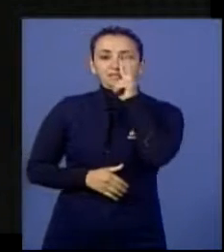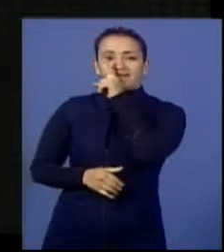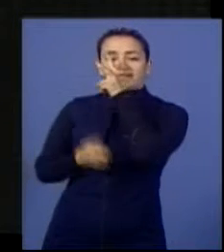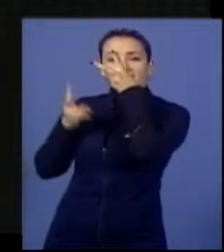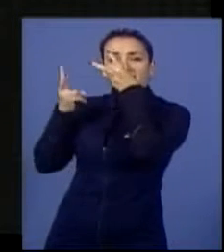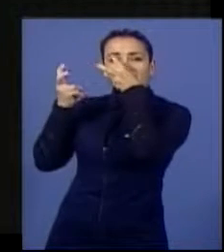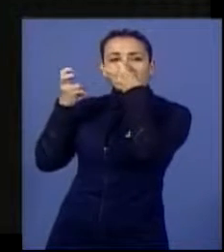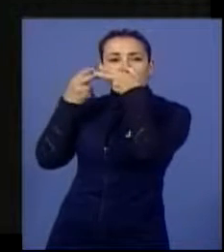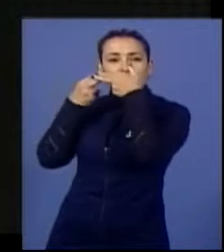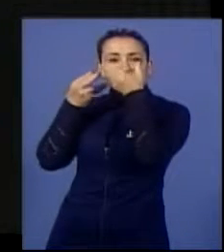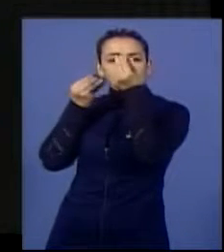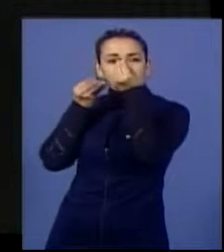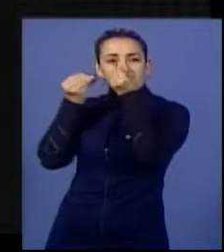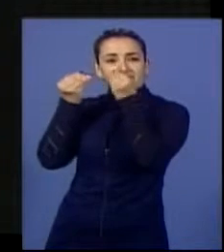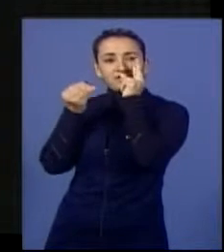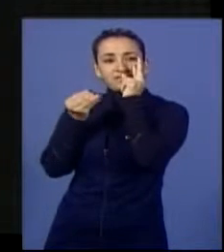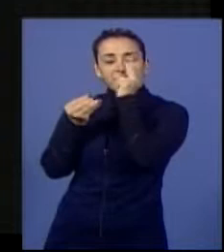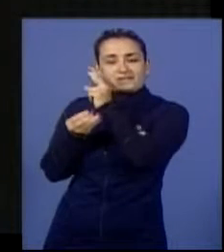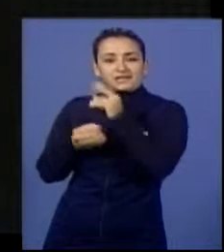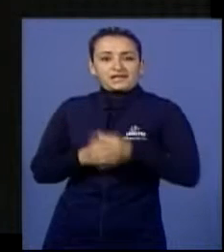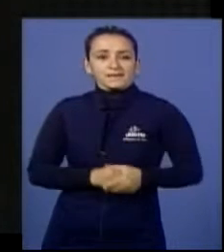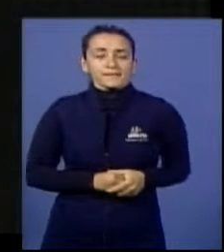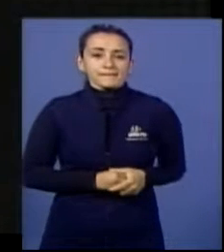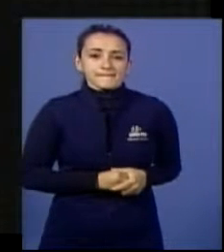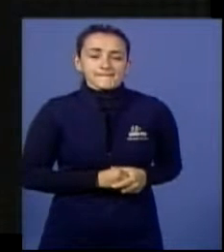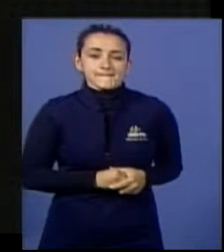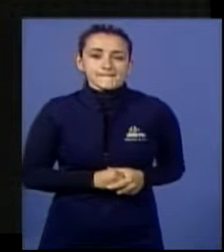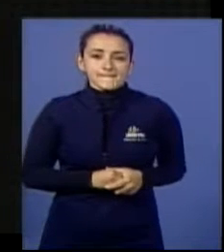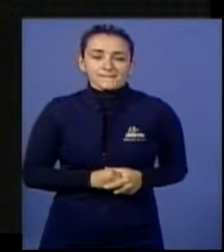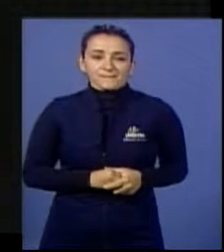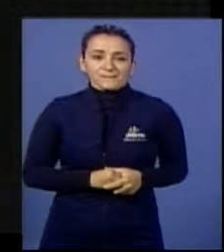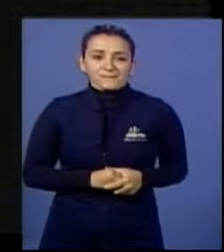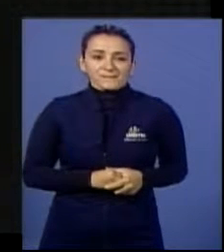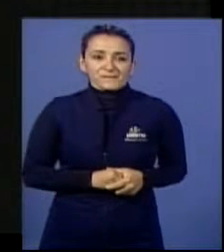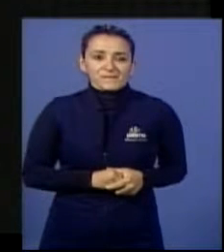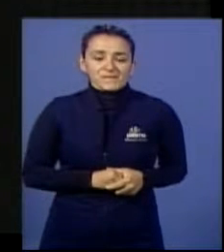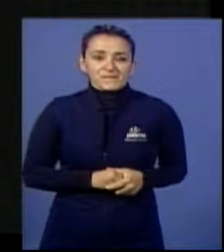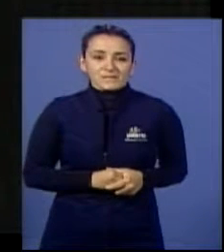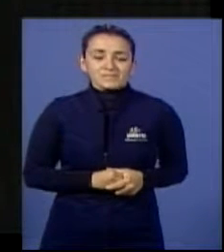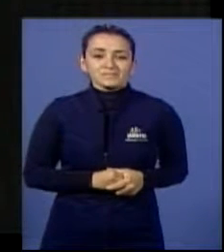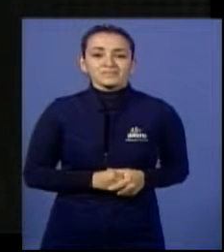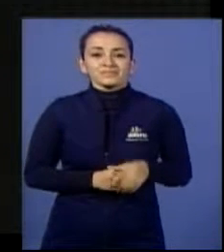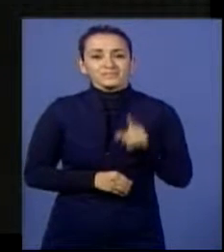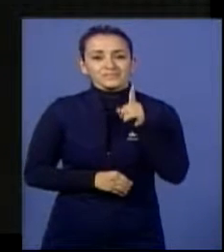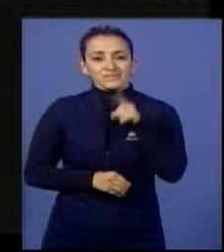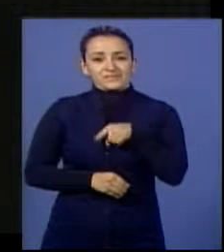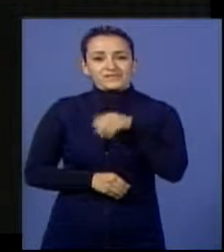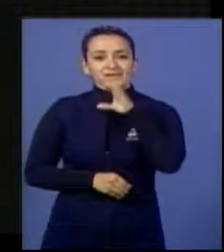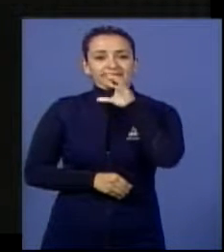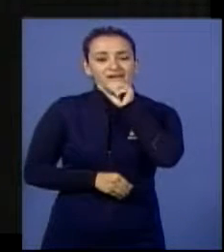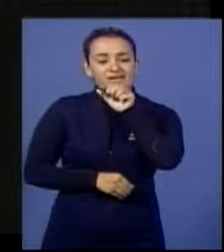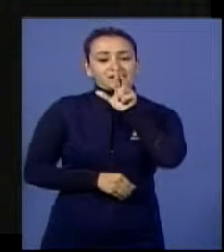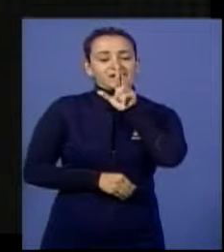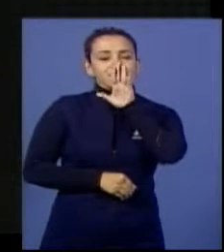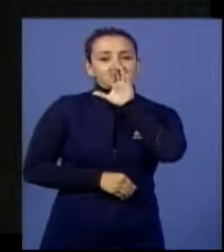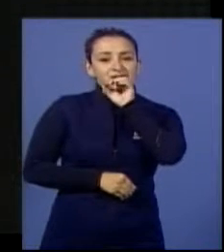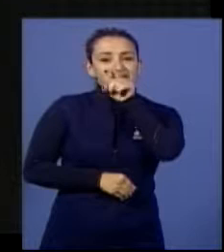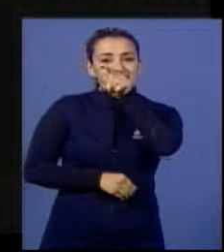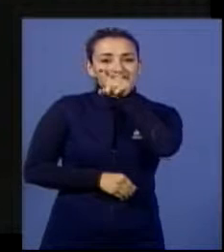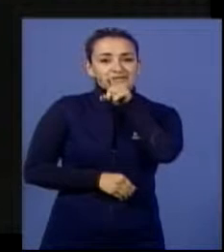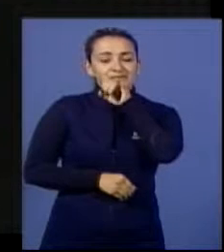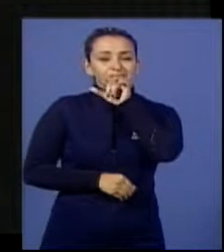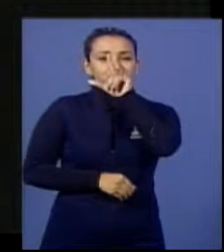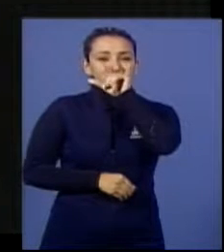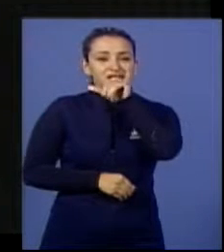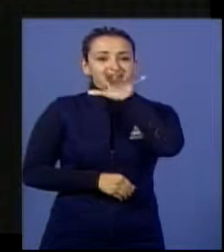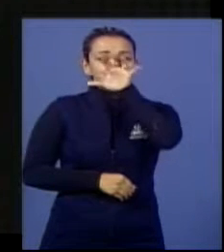OH, que pertence à função ácido carboxílico. Então é o seguinte, quando você for dar nome para esse álcool, você vai